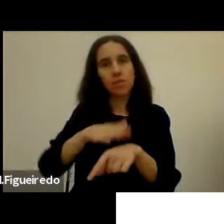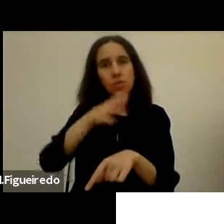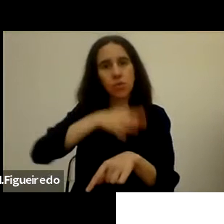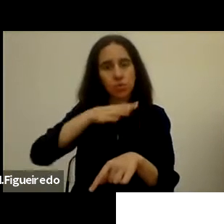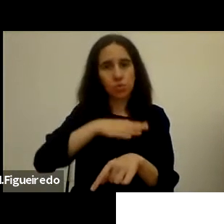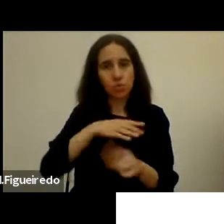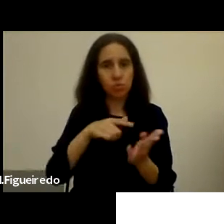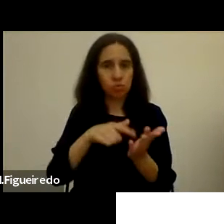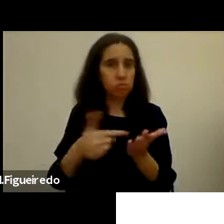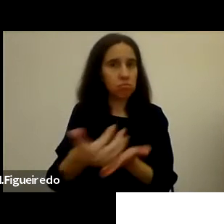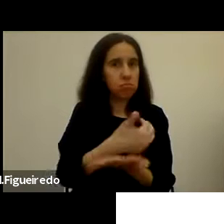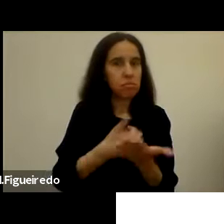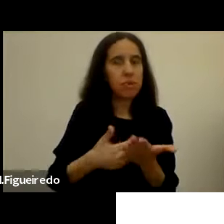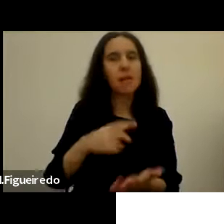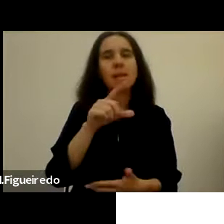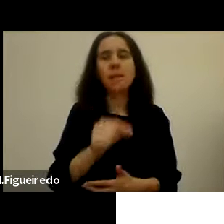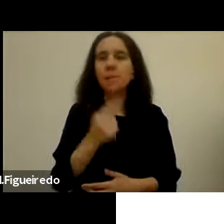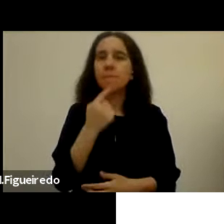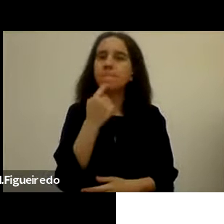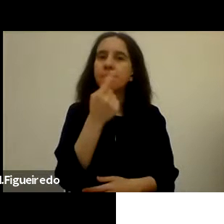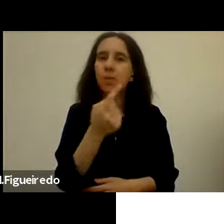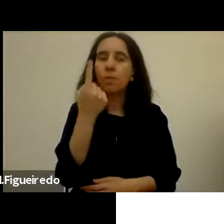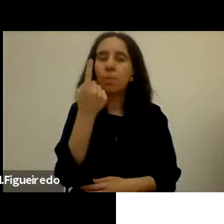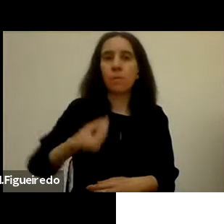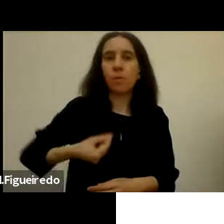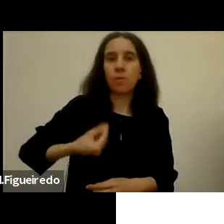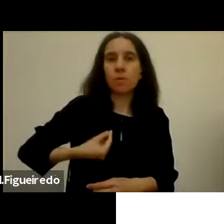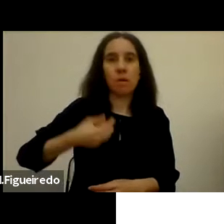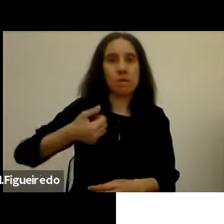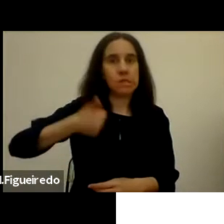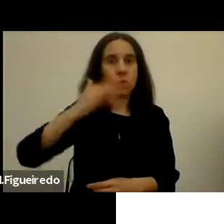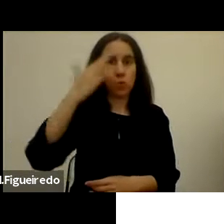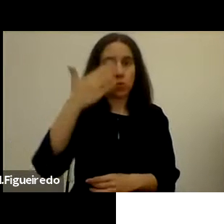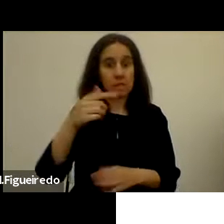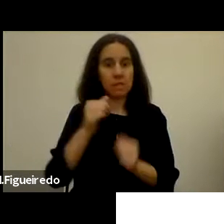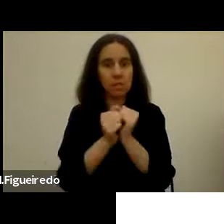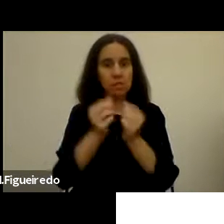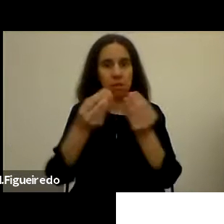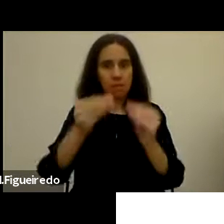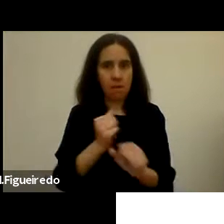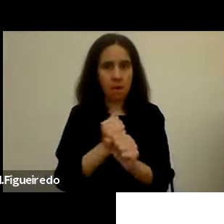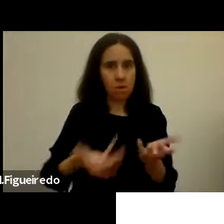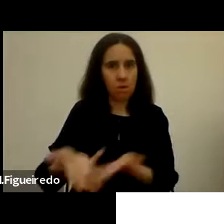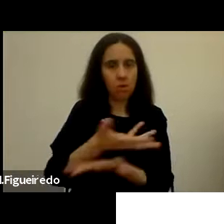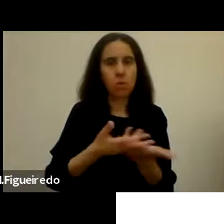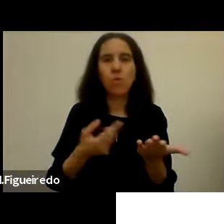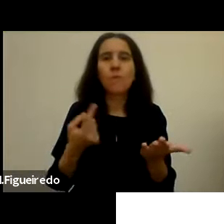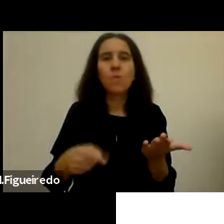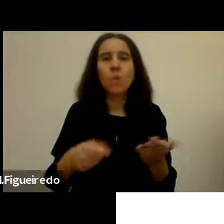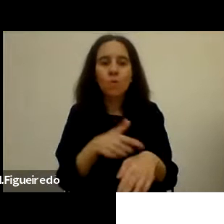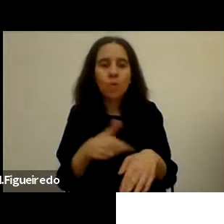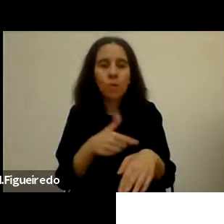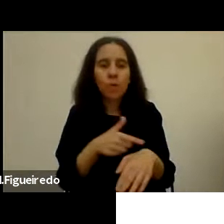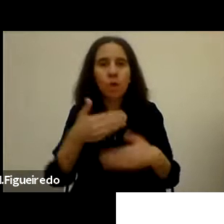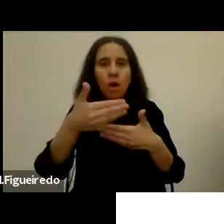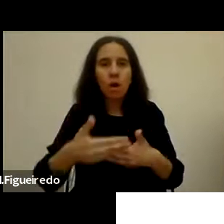possamos obter, e também referir que uma das preocupações principais na elaboração deste trabalho é que ele não servisse apenas um momento de